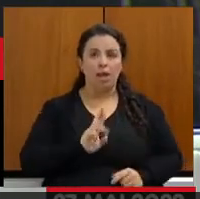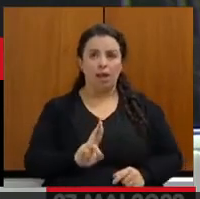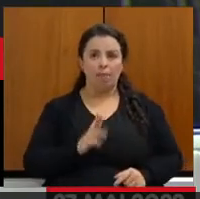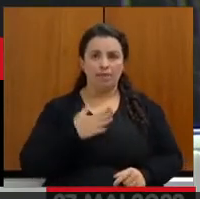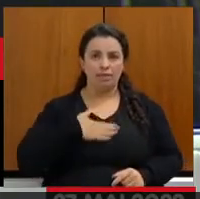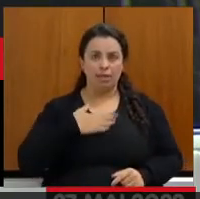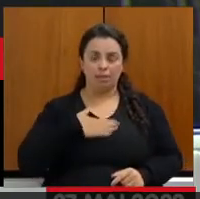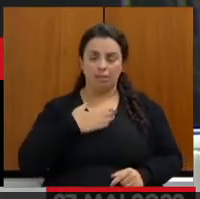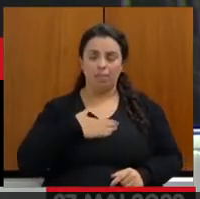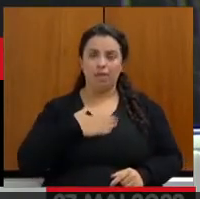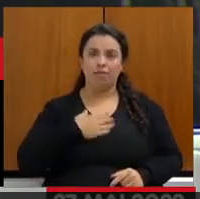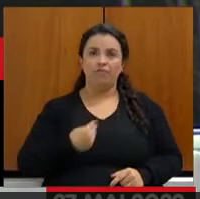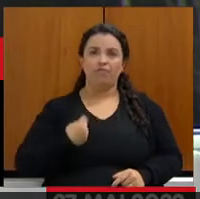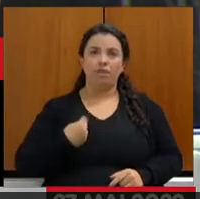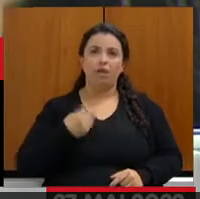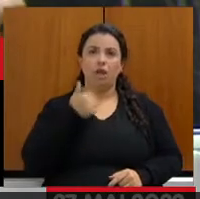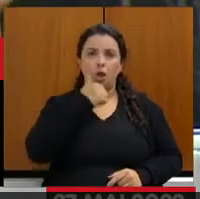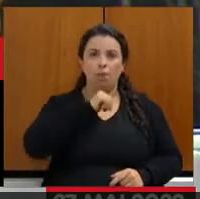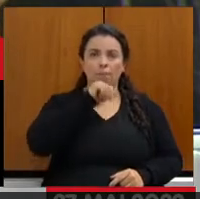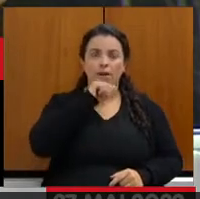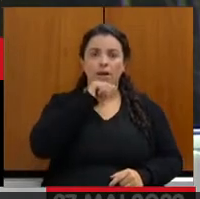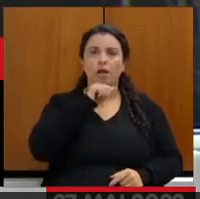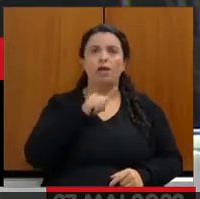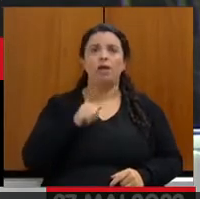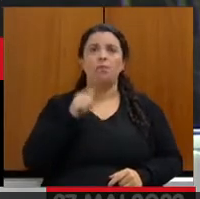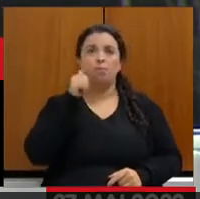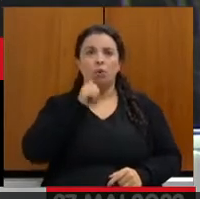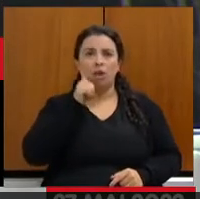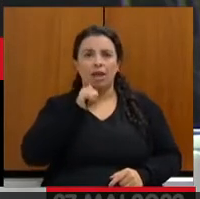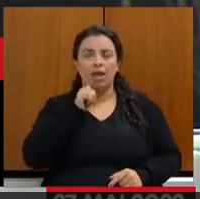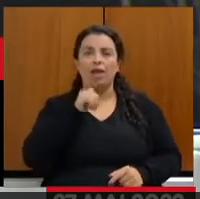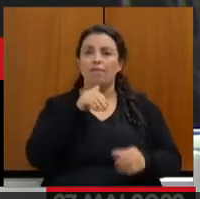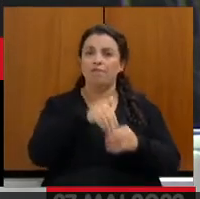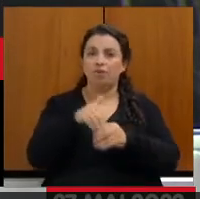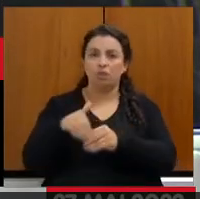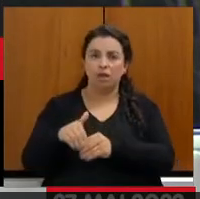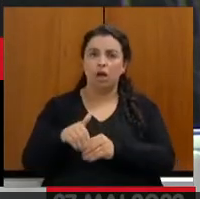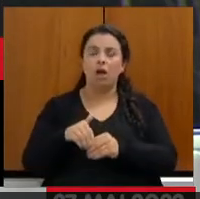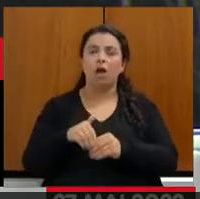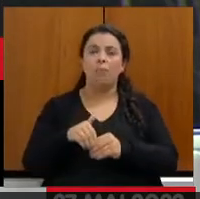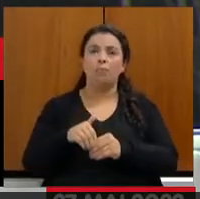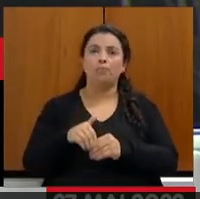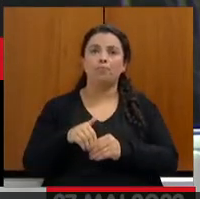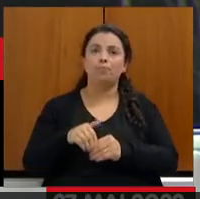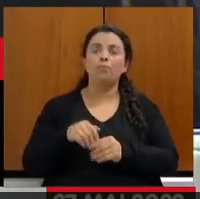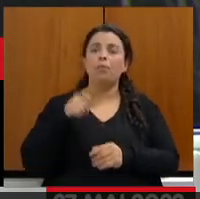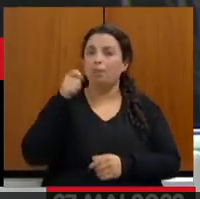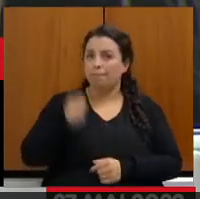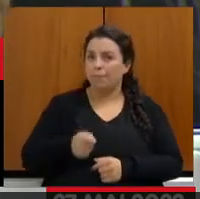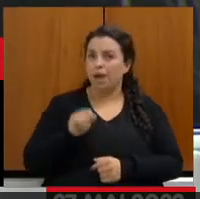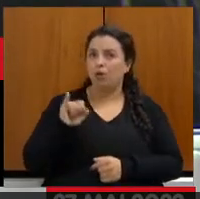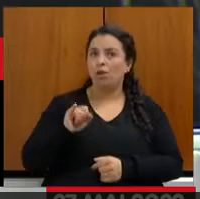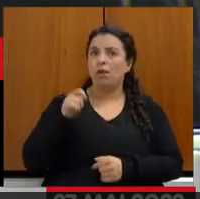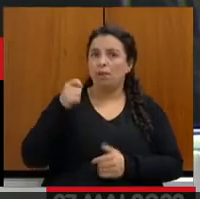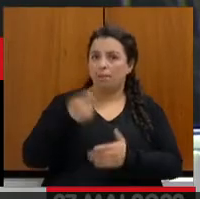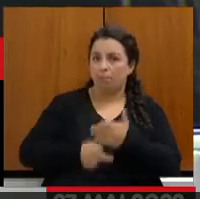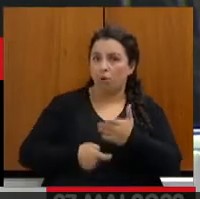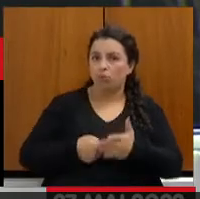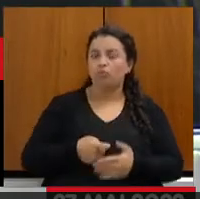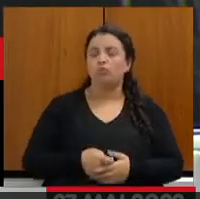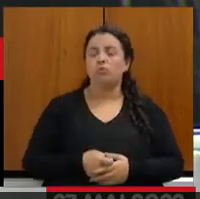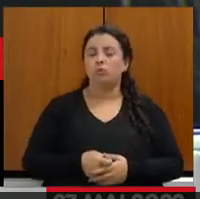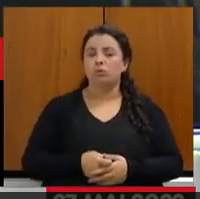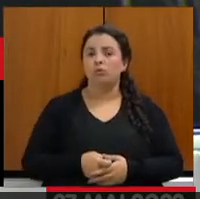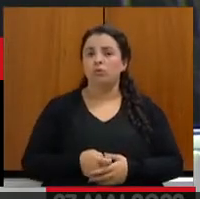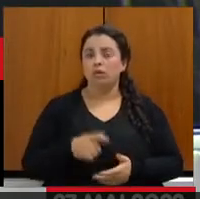arrimo de família somos mães somos mulheres votamos contribuímos com impostos e geramos e